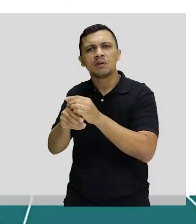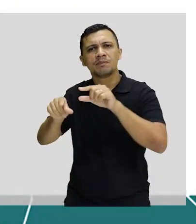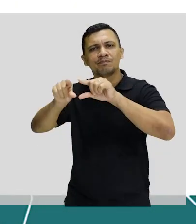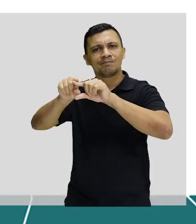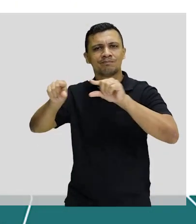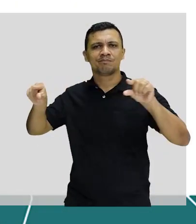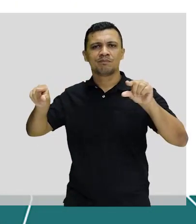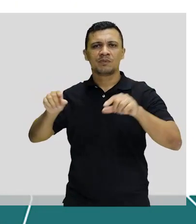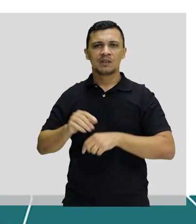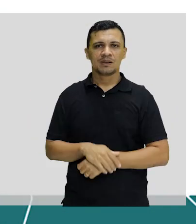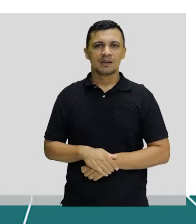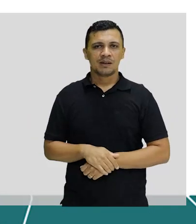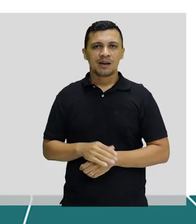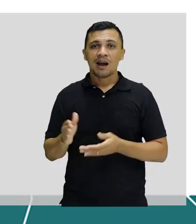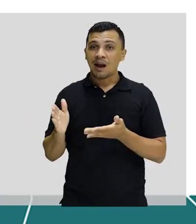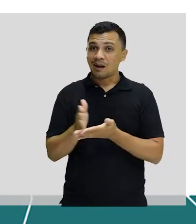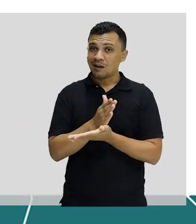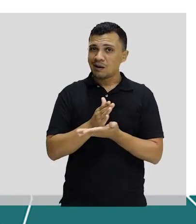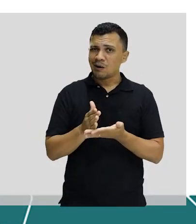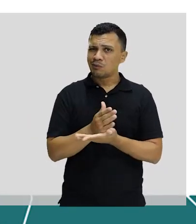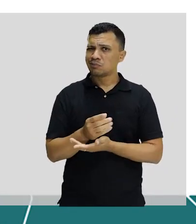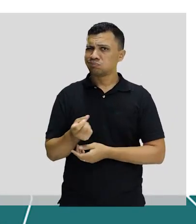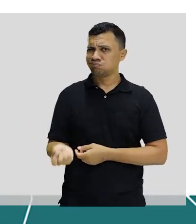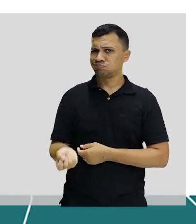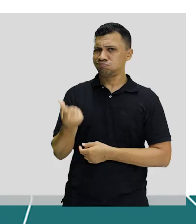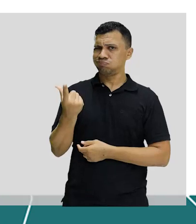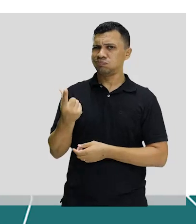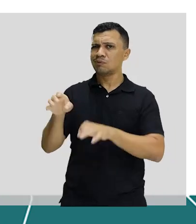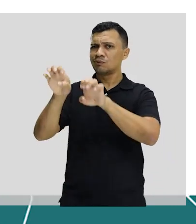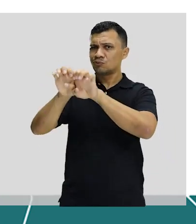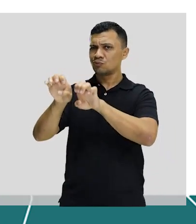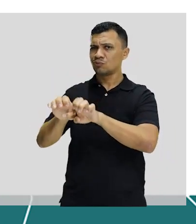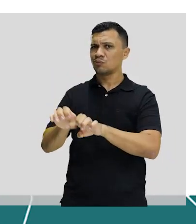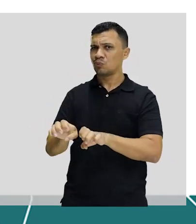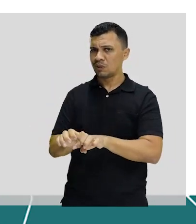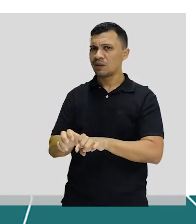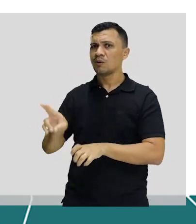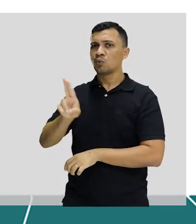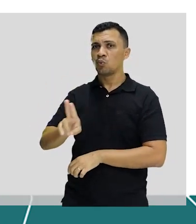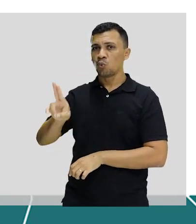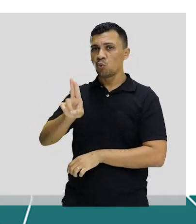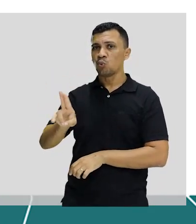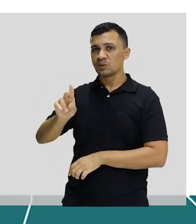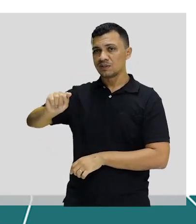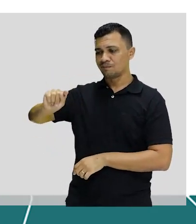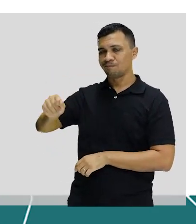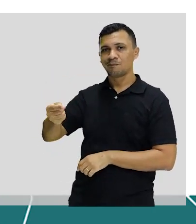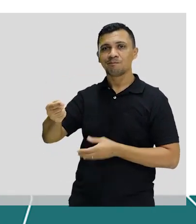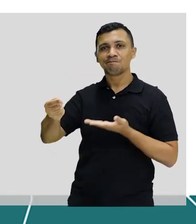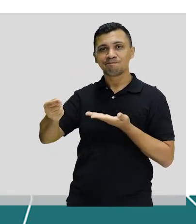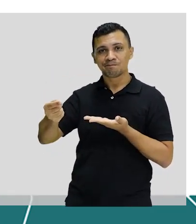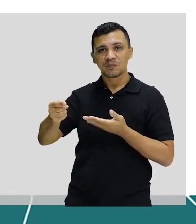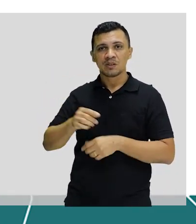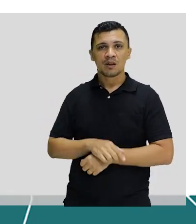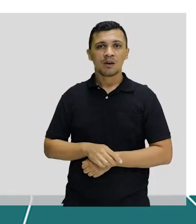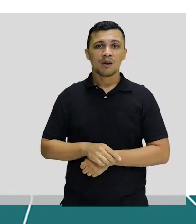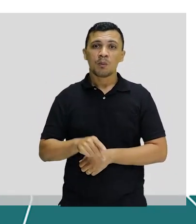se intromete nessa estrutura, a vírgula será usada. O professor, durante a aula,